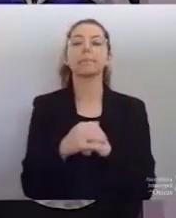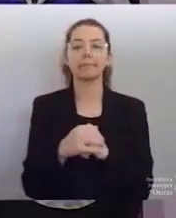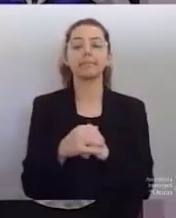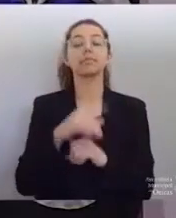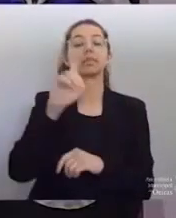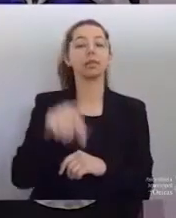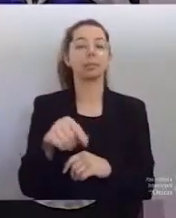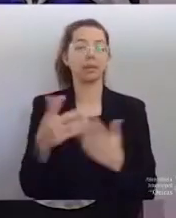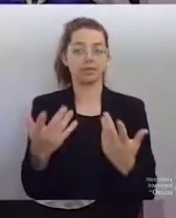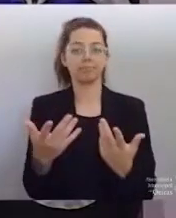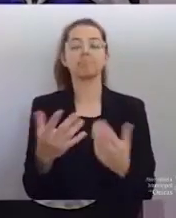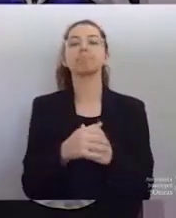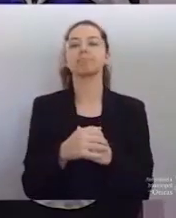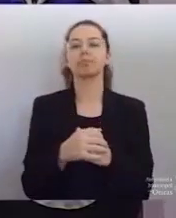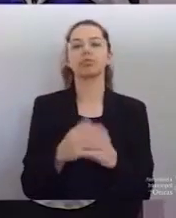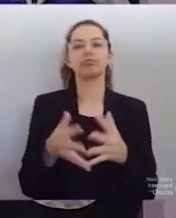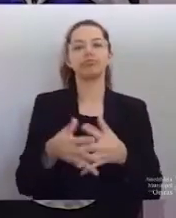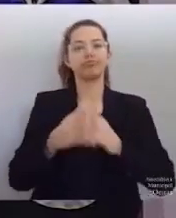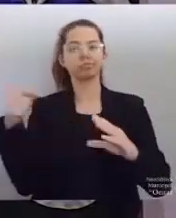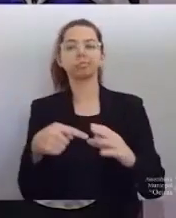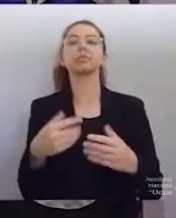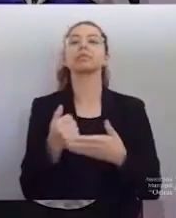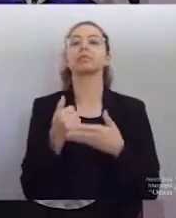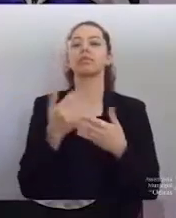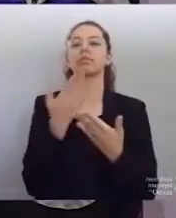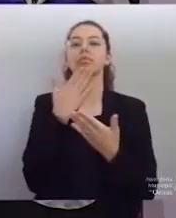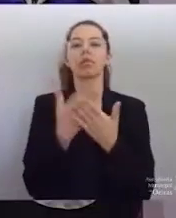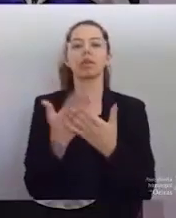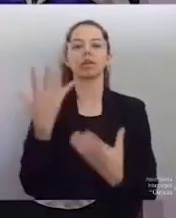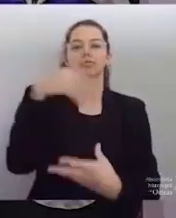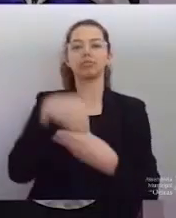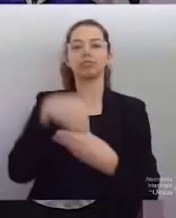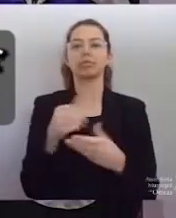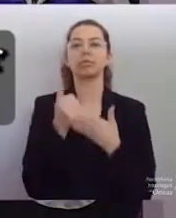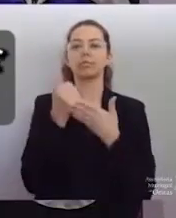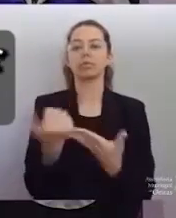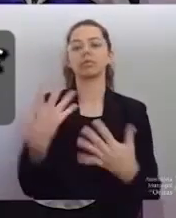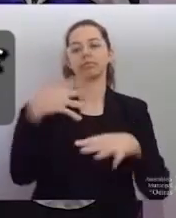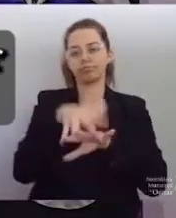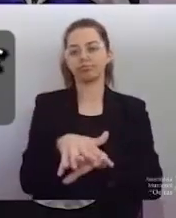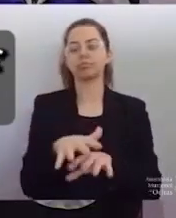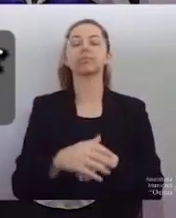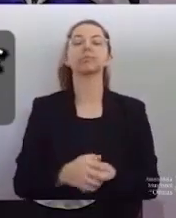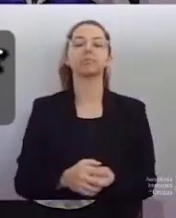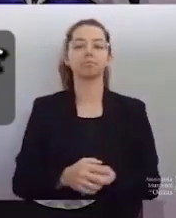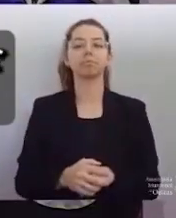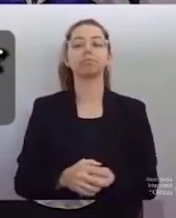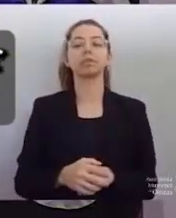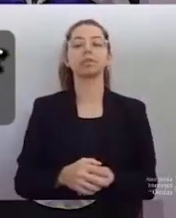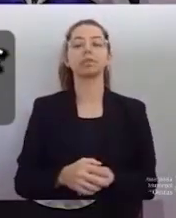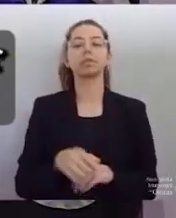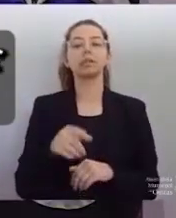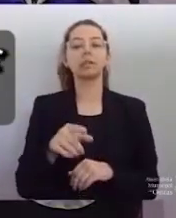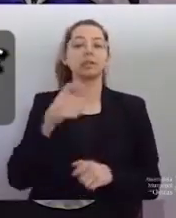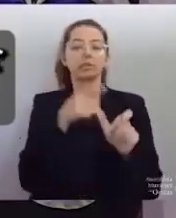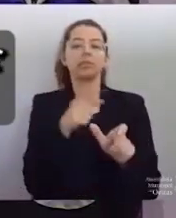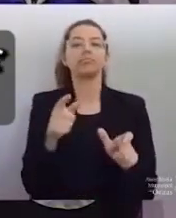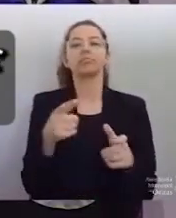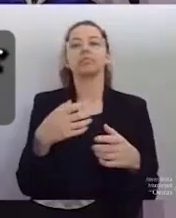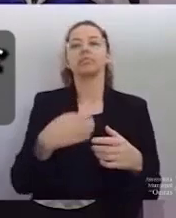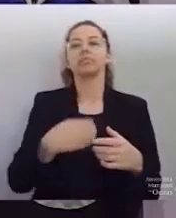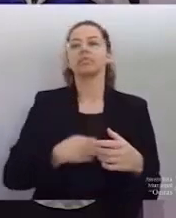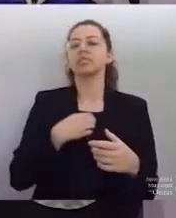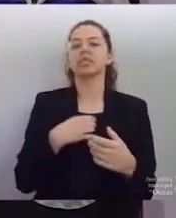de estruturas internas de apoio à inclusão e integração. Para aqueles que consideram que têm nada a ver com estas